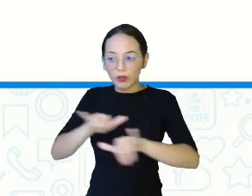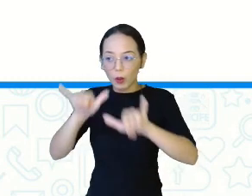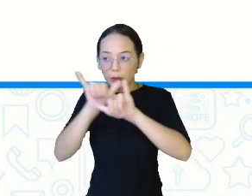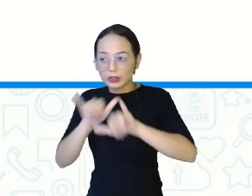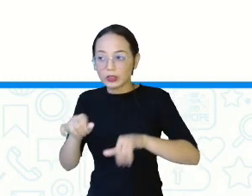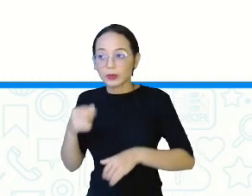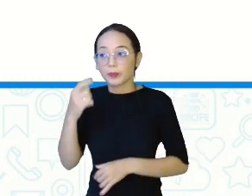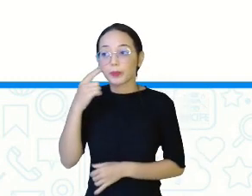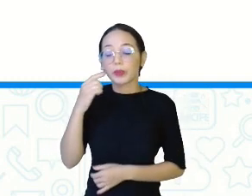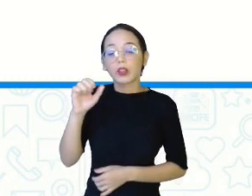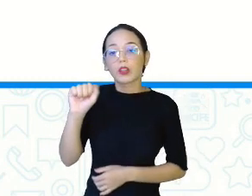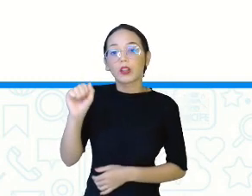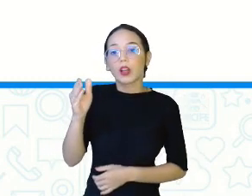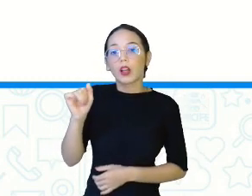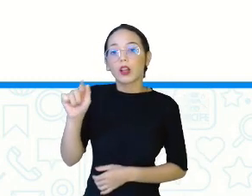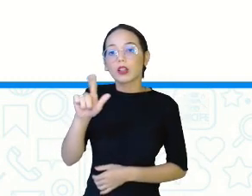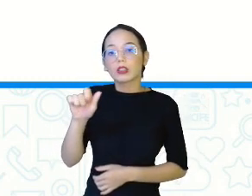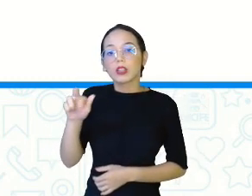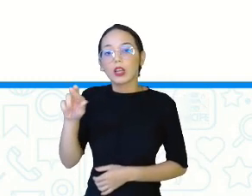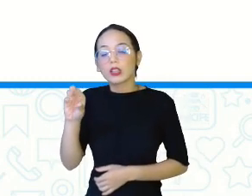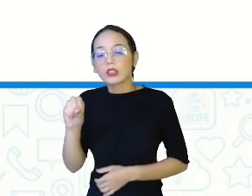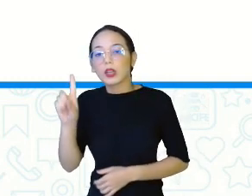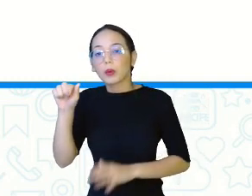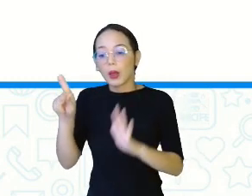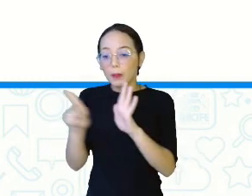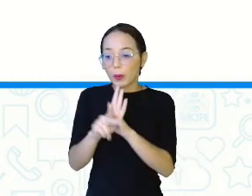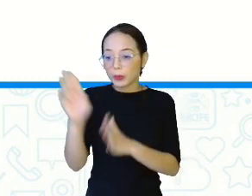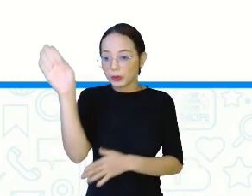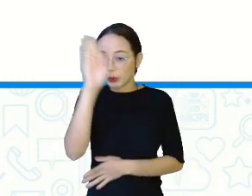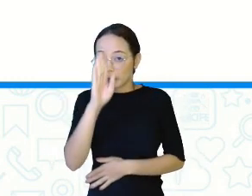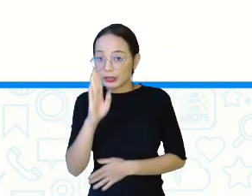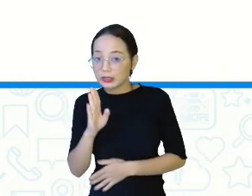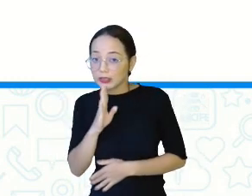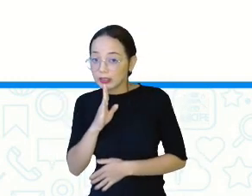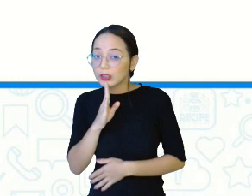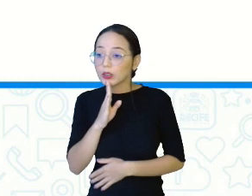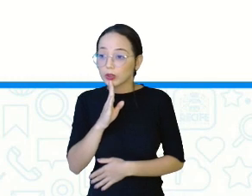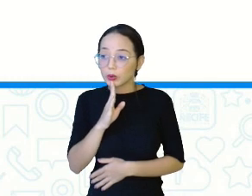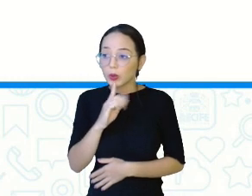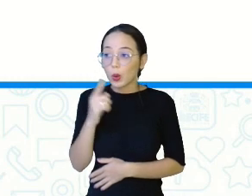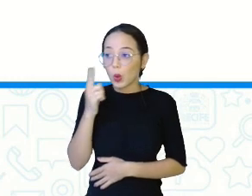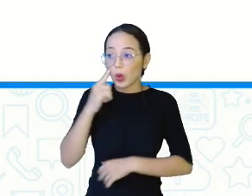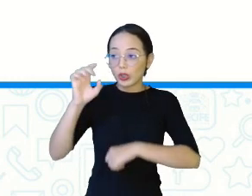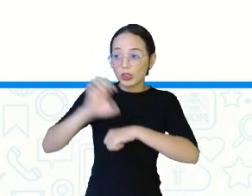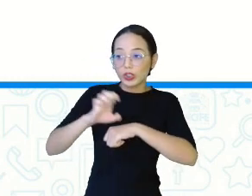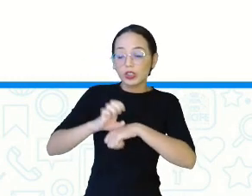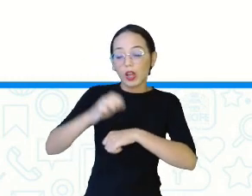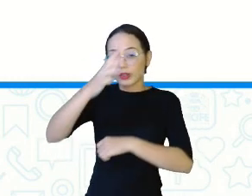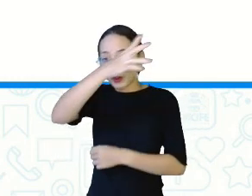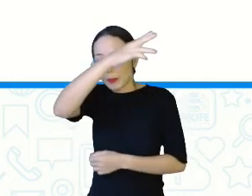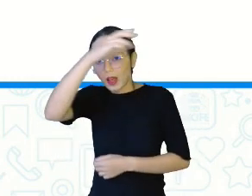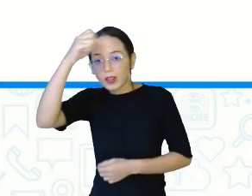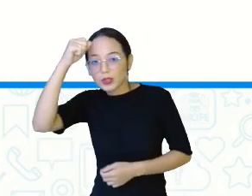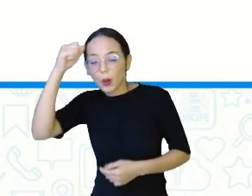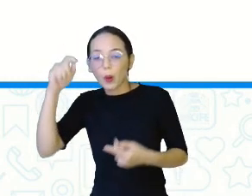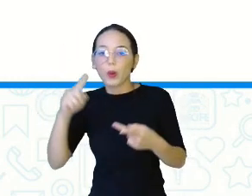O açaizeiro é uma palmeira brasileira típica do, vamos ver os estados?